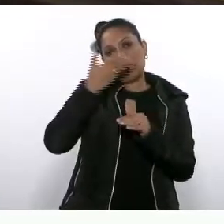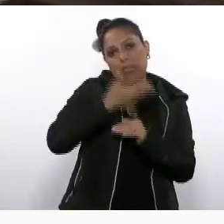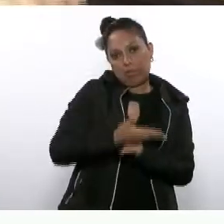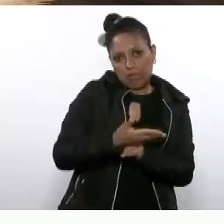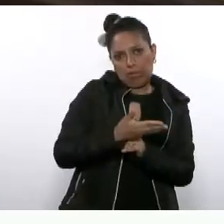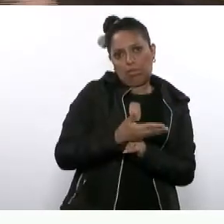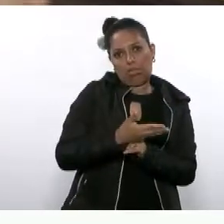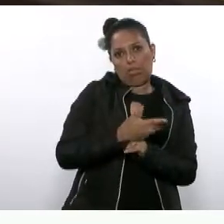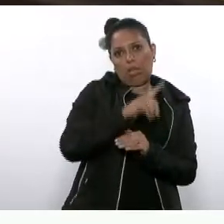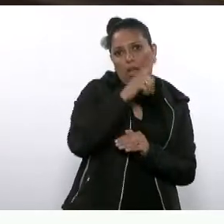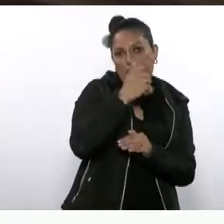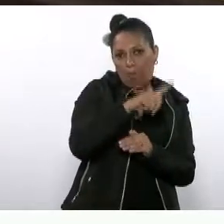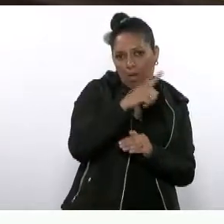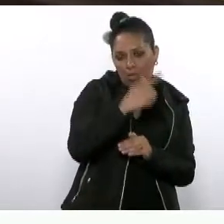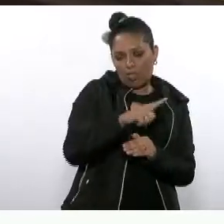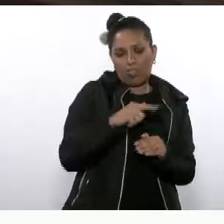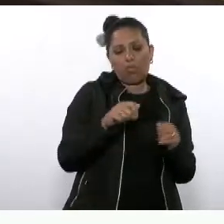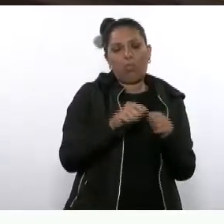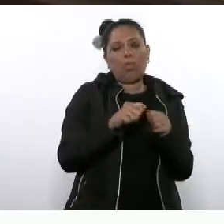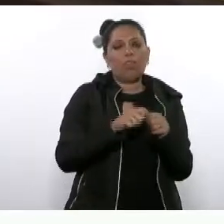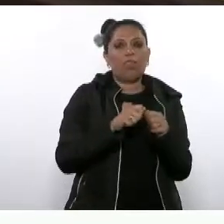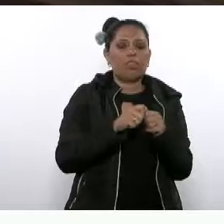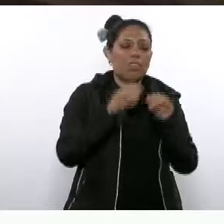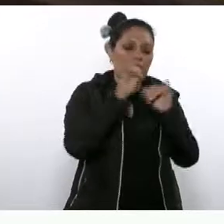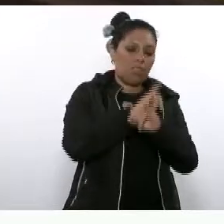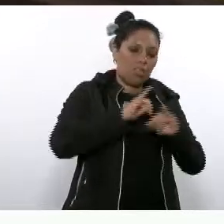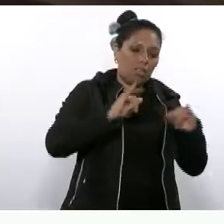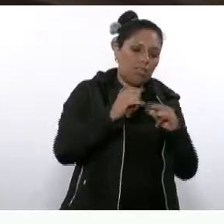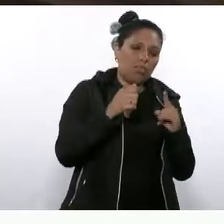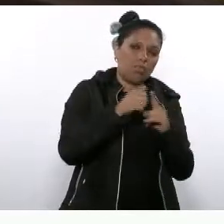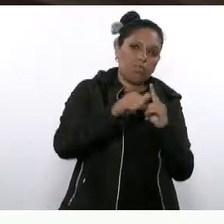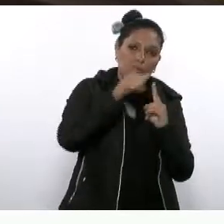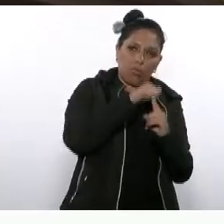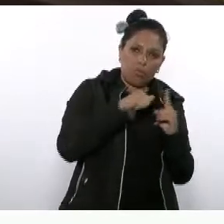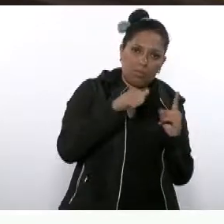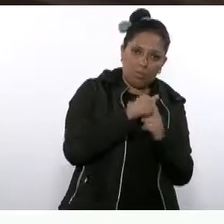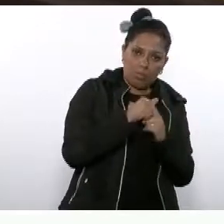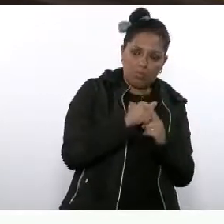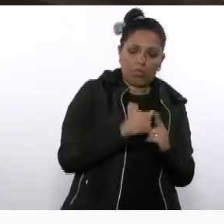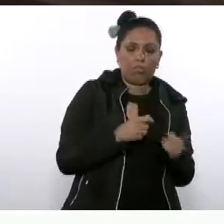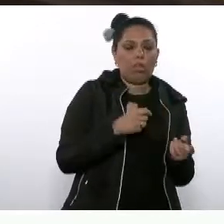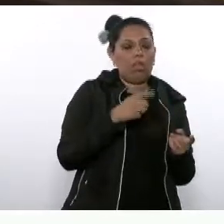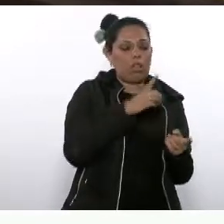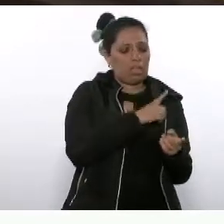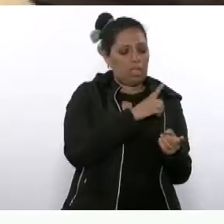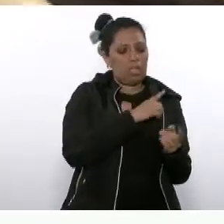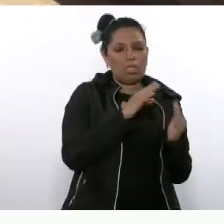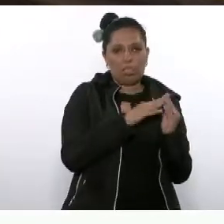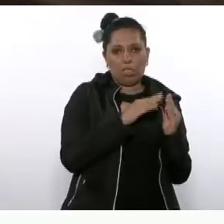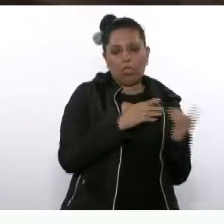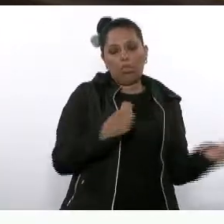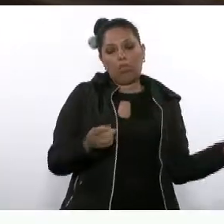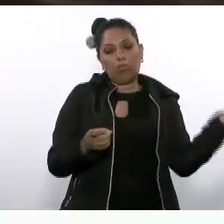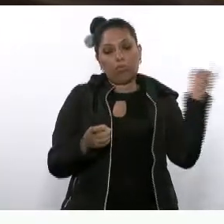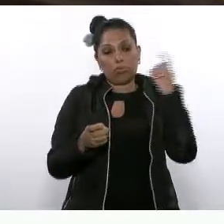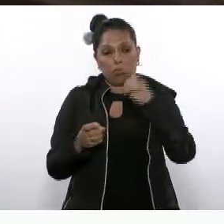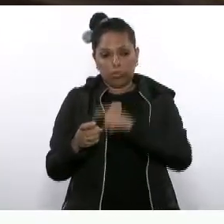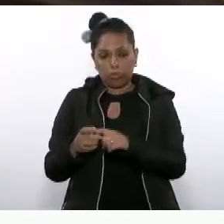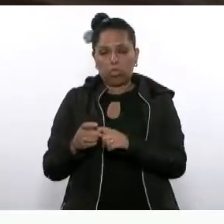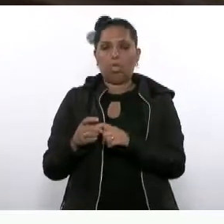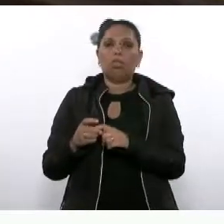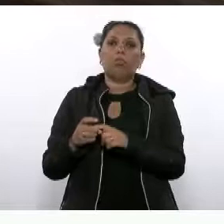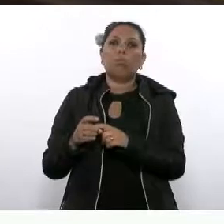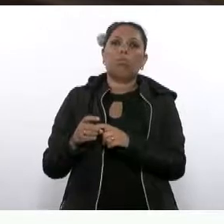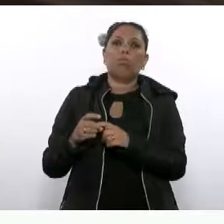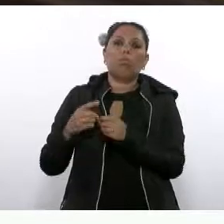chegar a Guaratiba para fazer o seu registro. Então, retornar com a Delegacia de Mulheres da Zona Oeste para